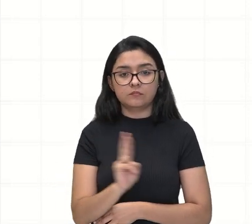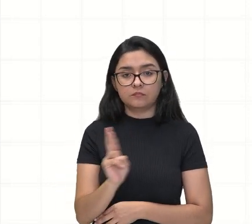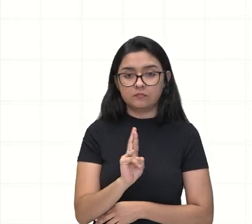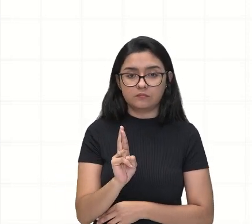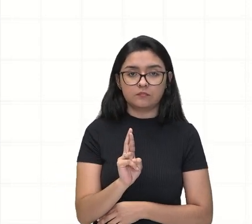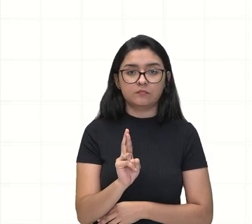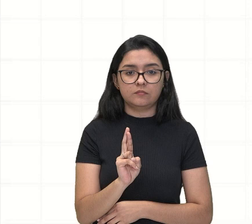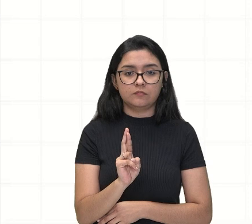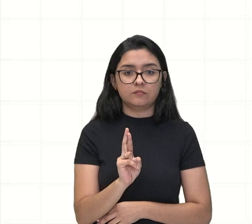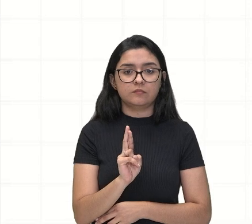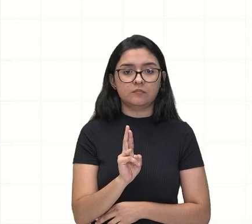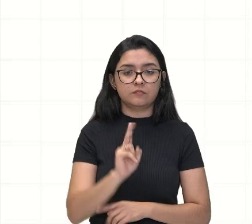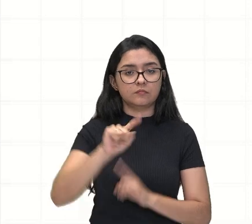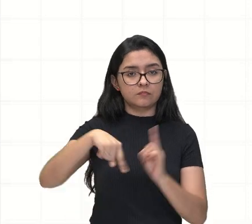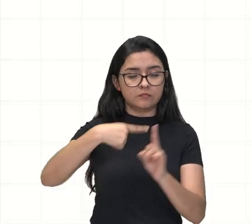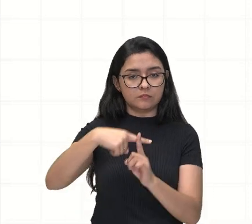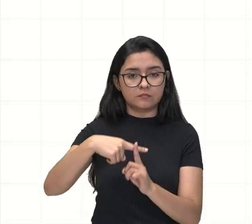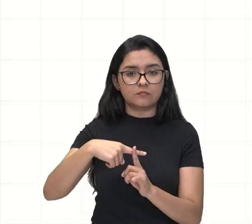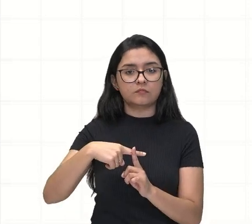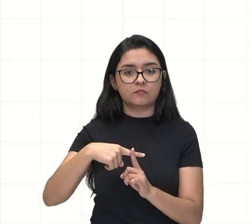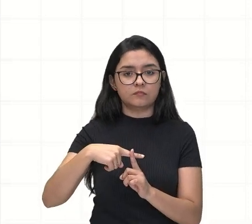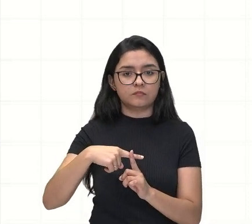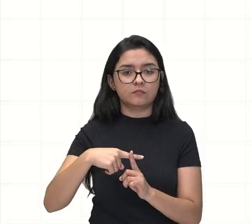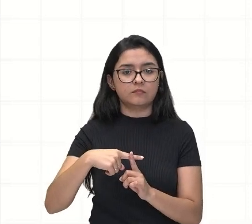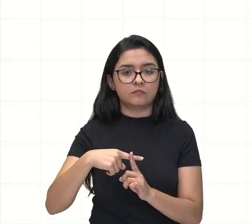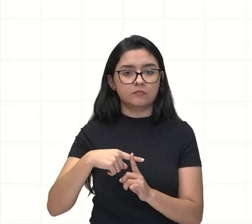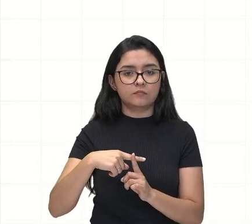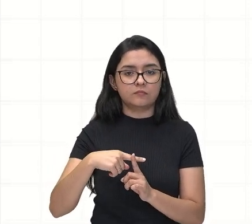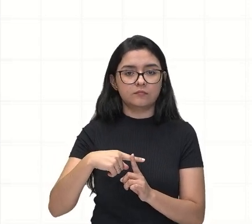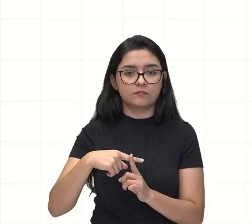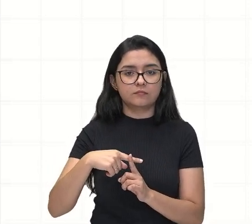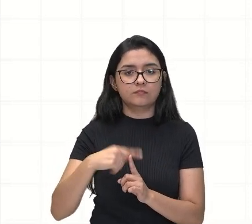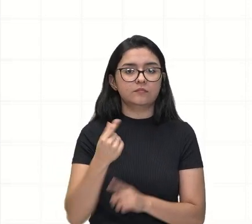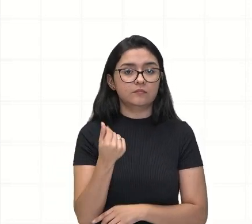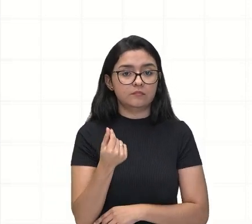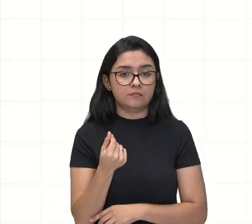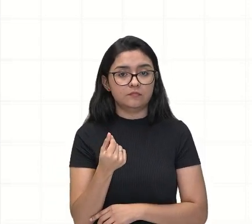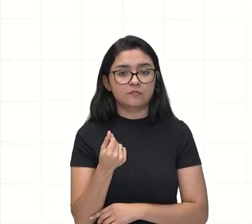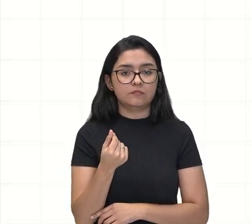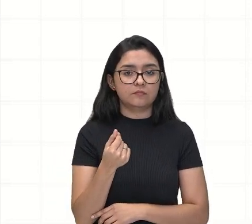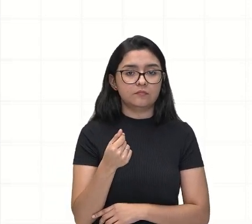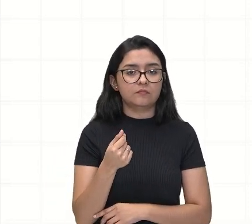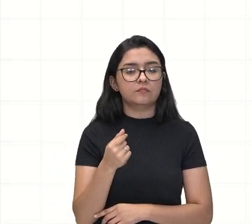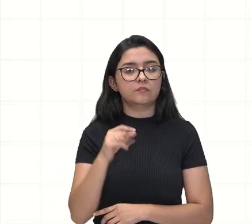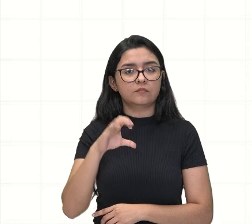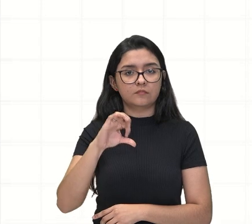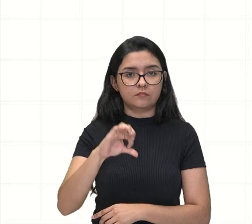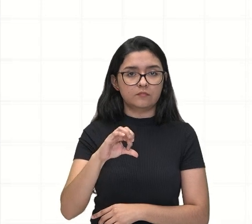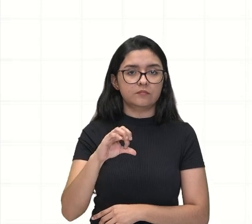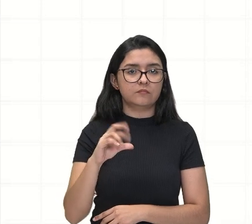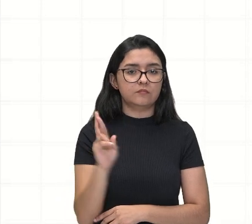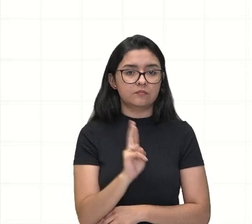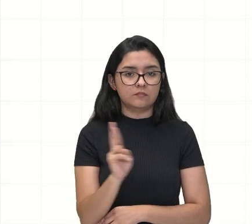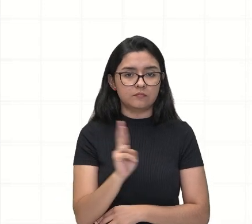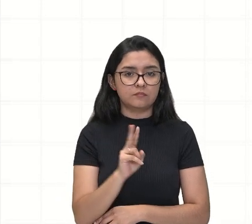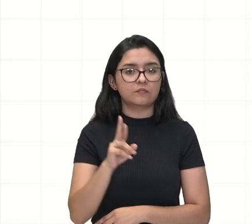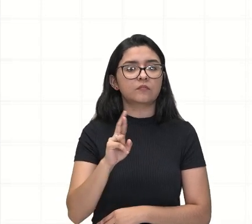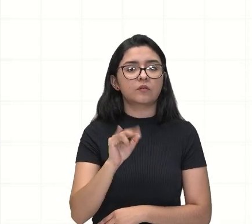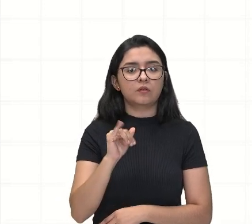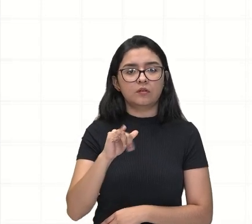R$2, mais o dinheiro que o Hilner tinha. O Hilner tinha R$9.